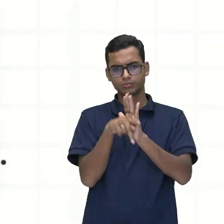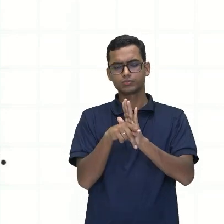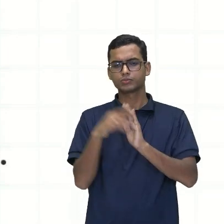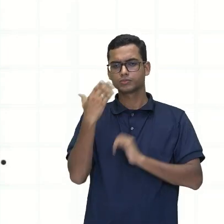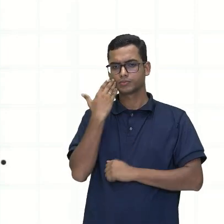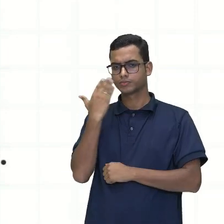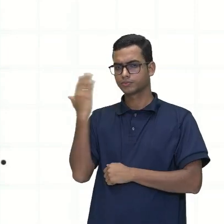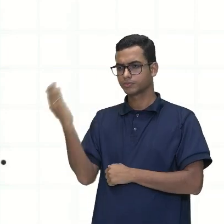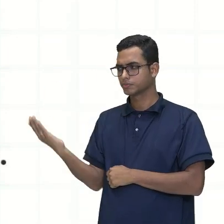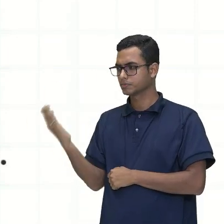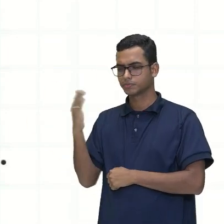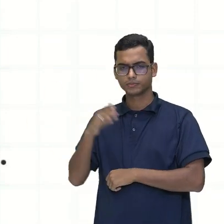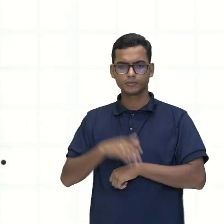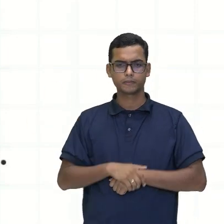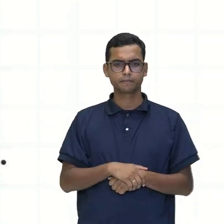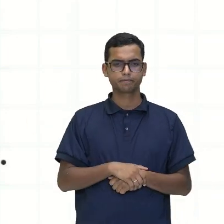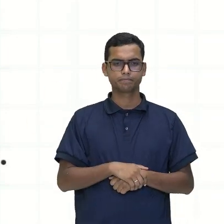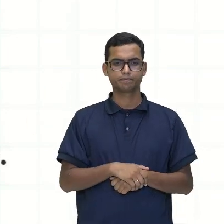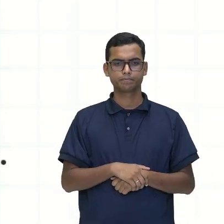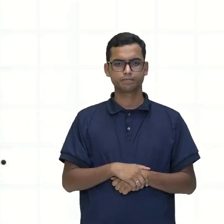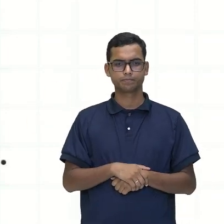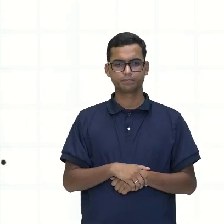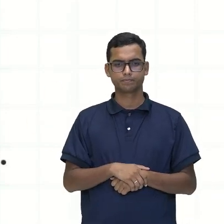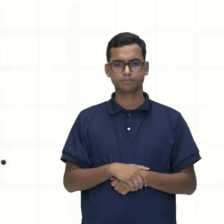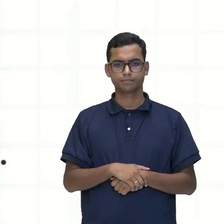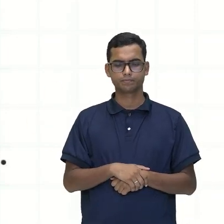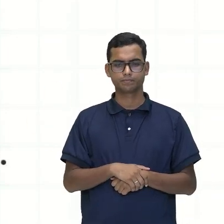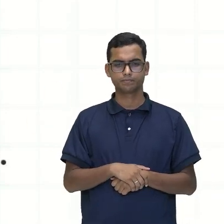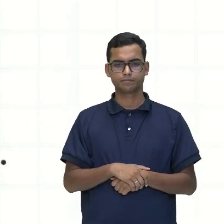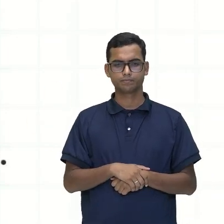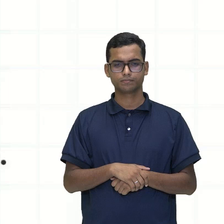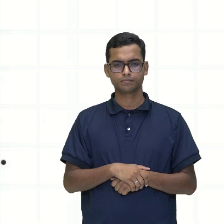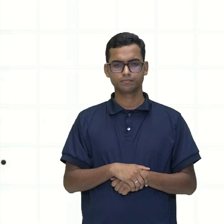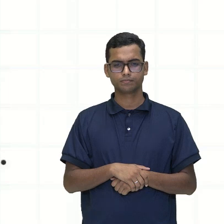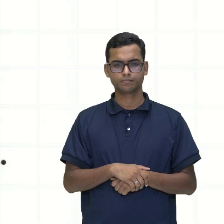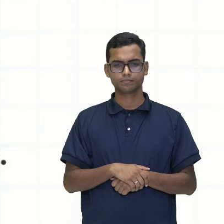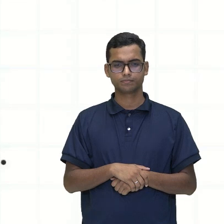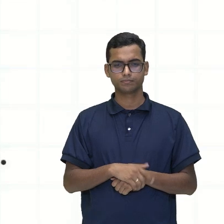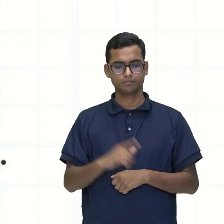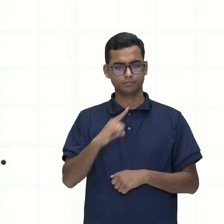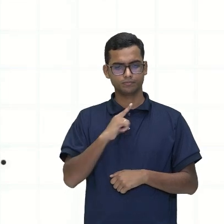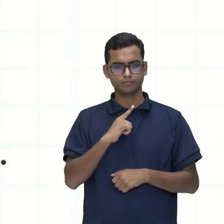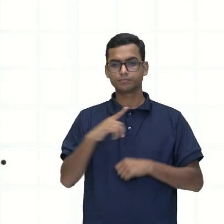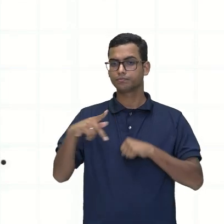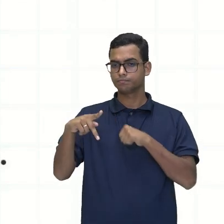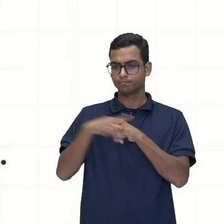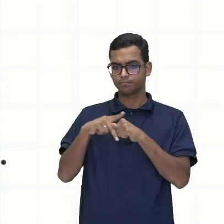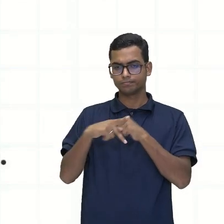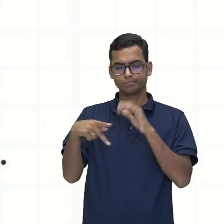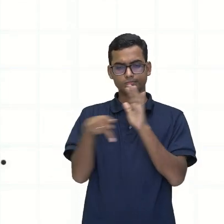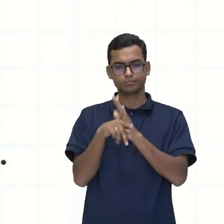forma, né? I'll give you a ride. Então, aqui eu tenho um pronome com função de